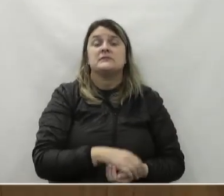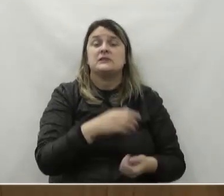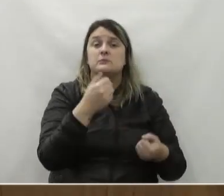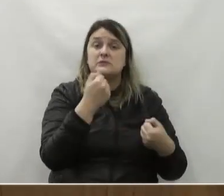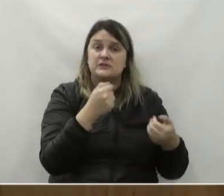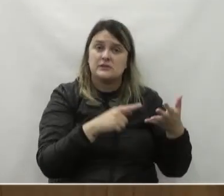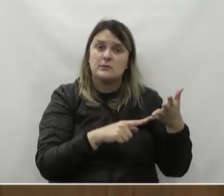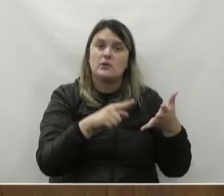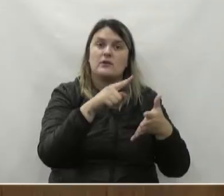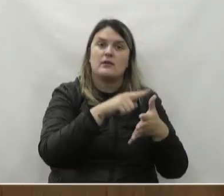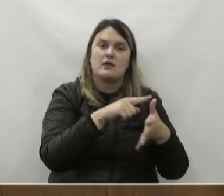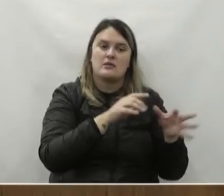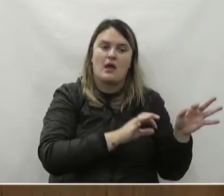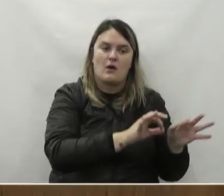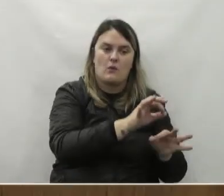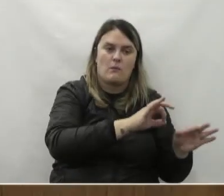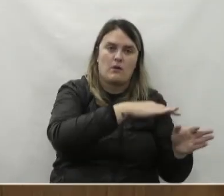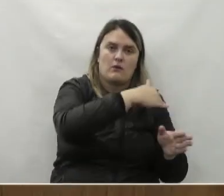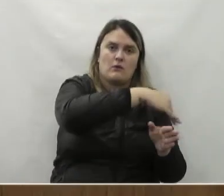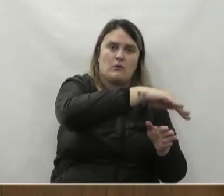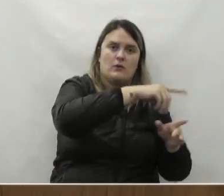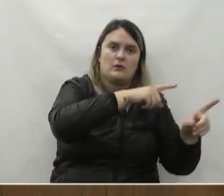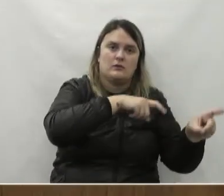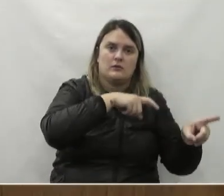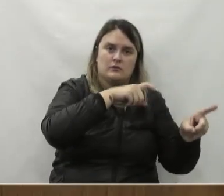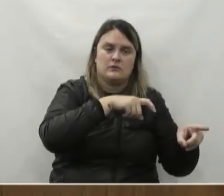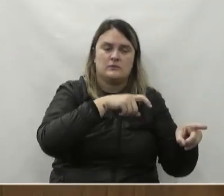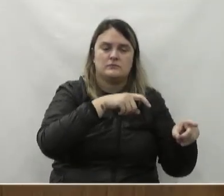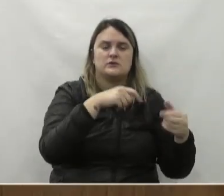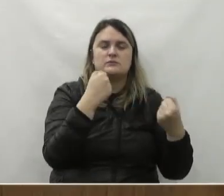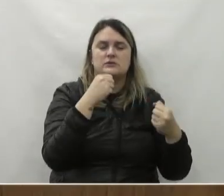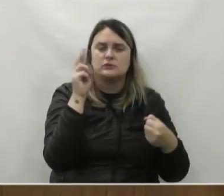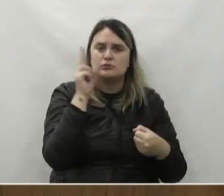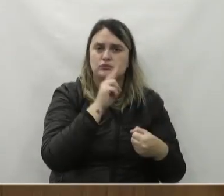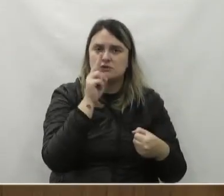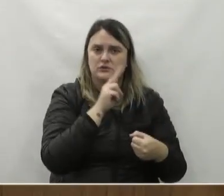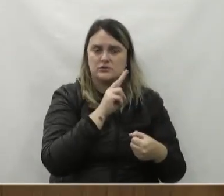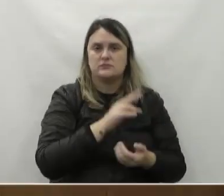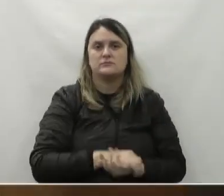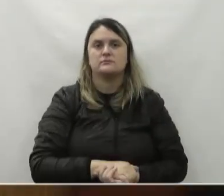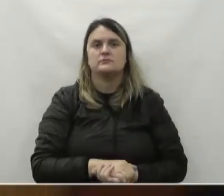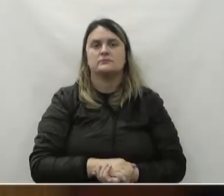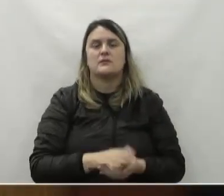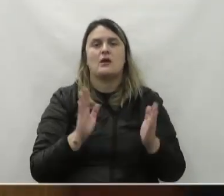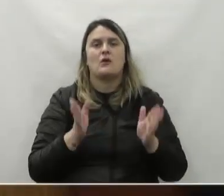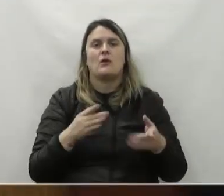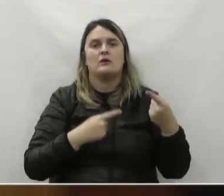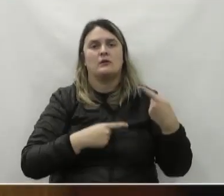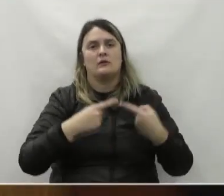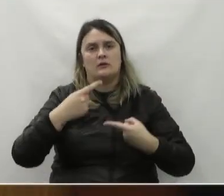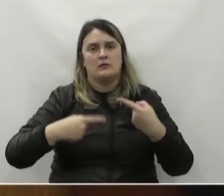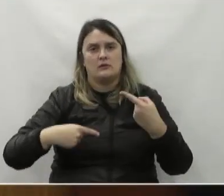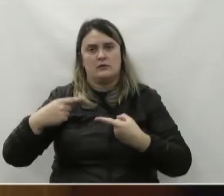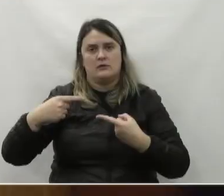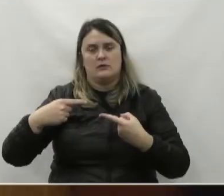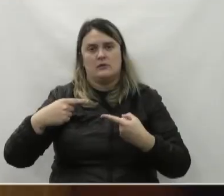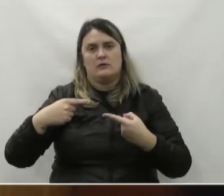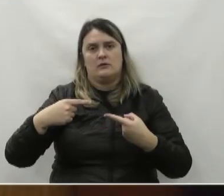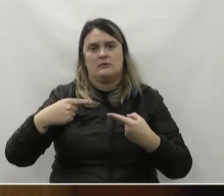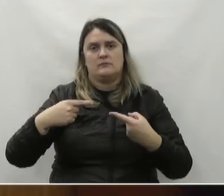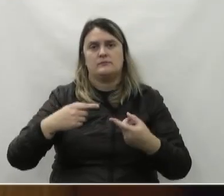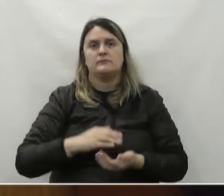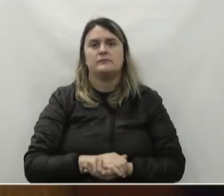prioridade. Diante do exposto, solicitamos as devidas providências. Em discussão?